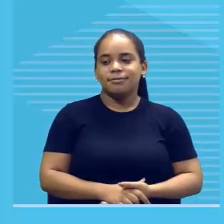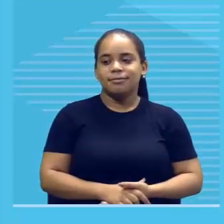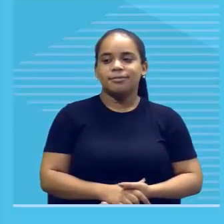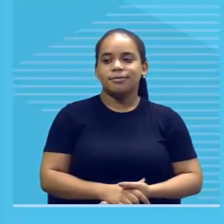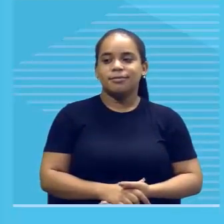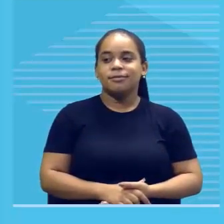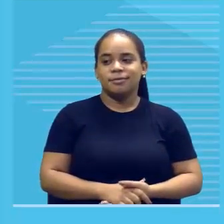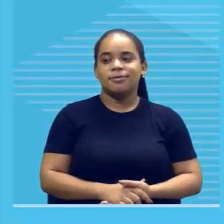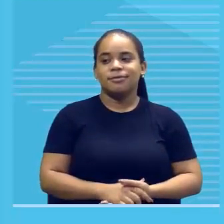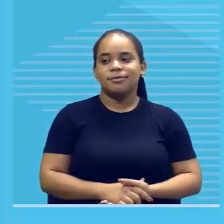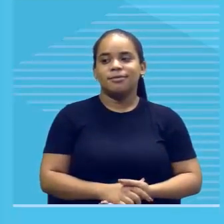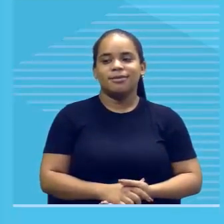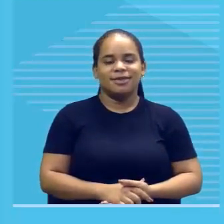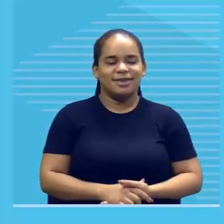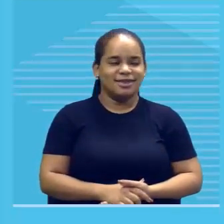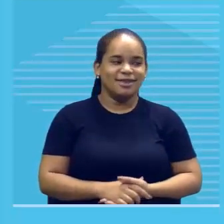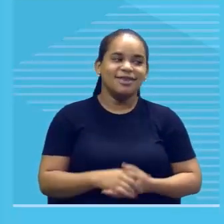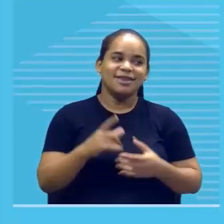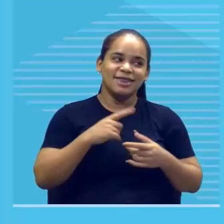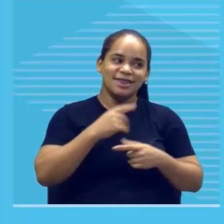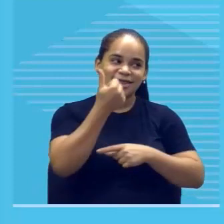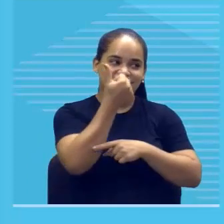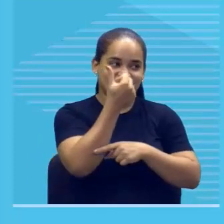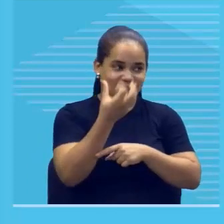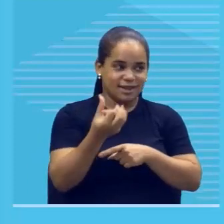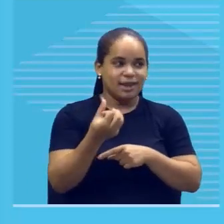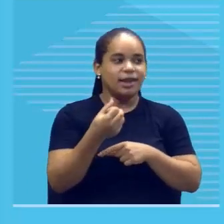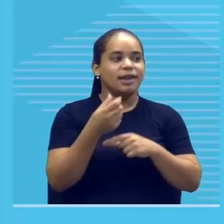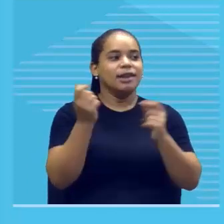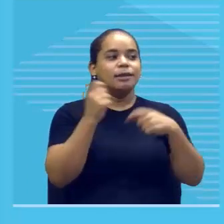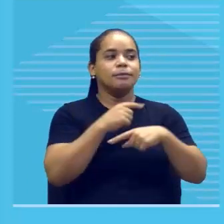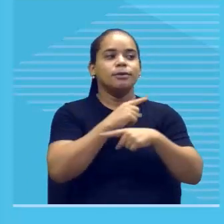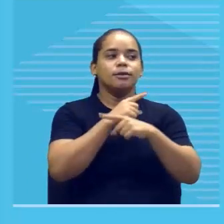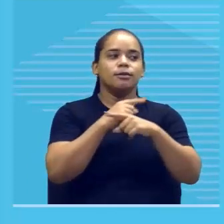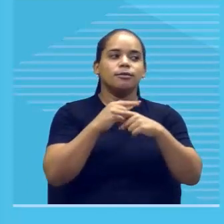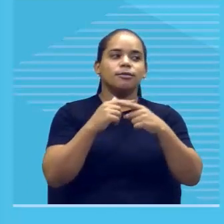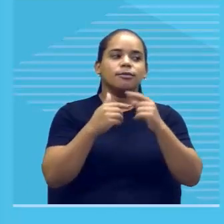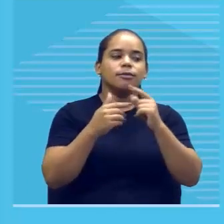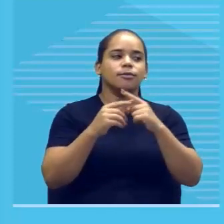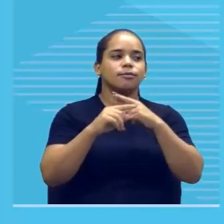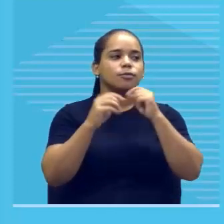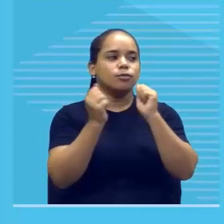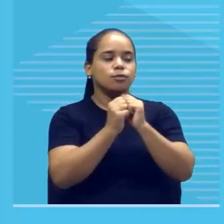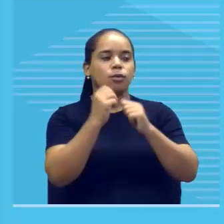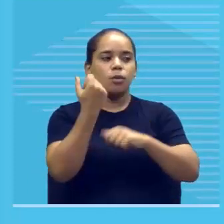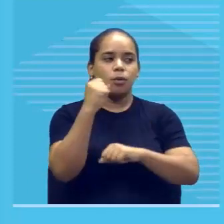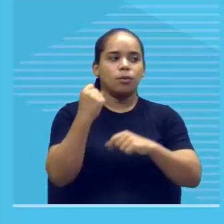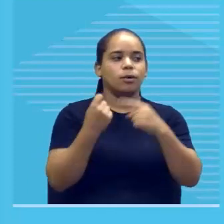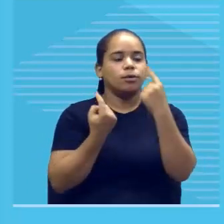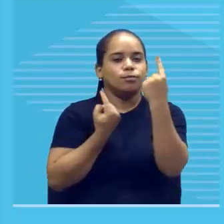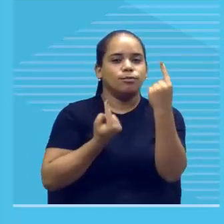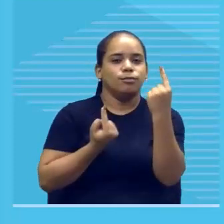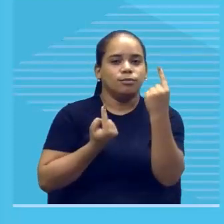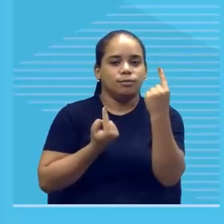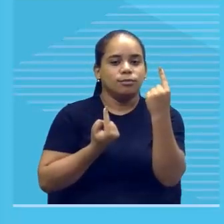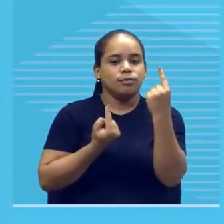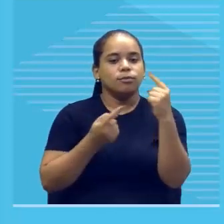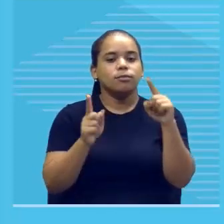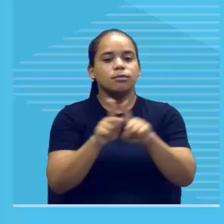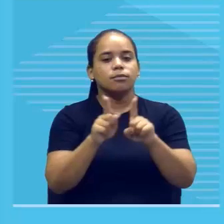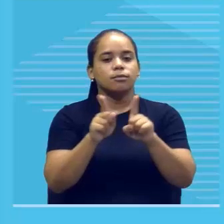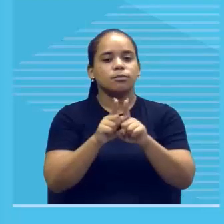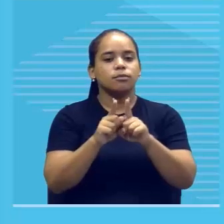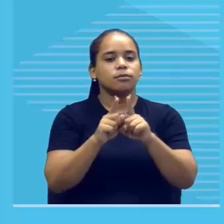ó 16 simplifica com oito olha aqui ficar um e aqui fica dois ó